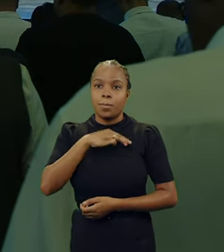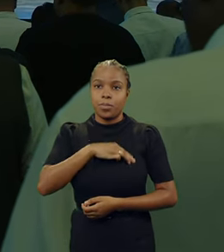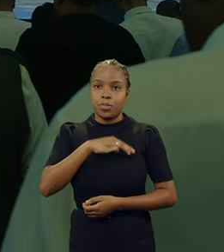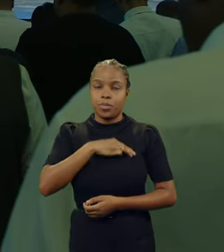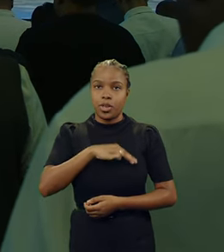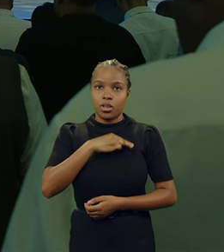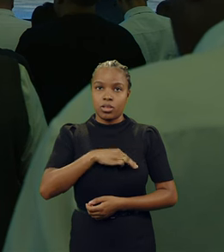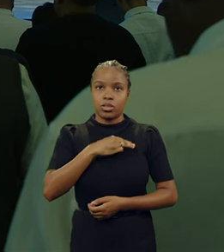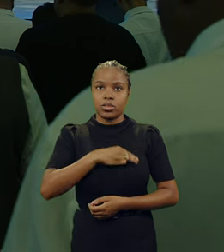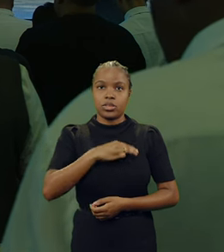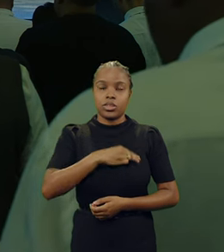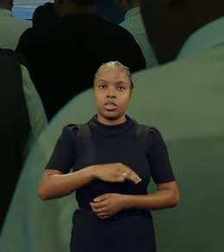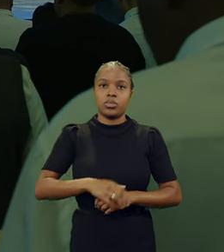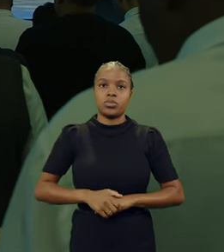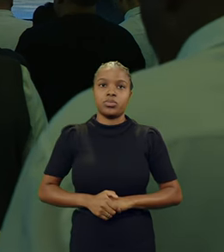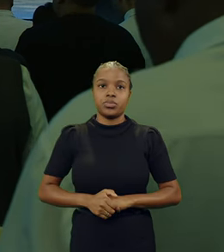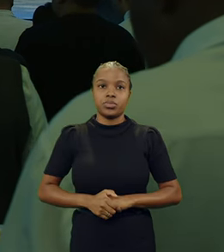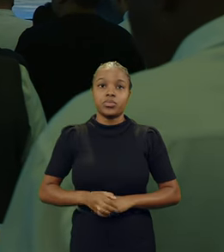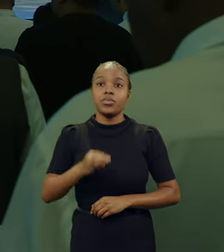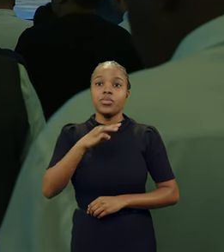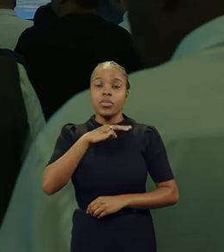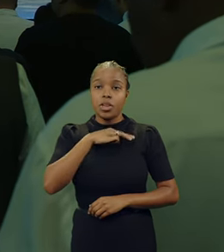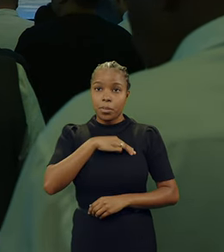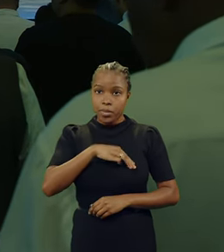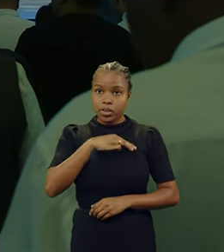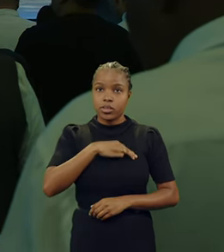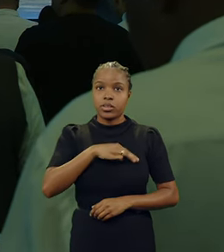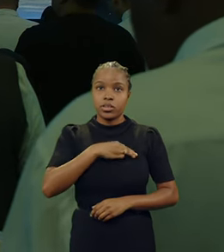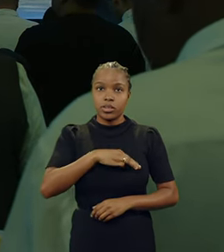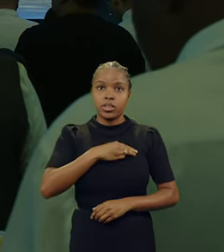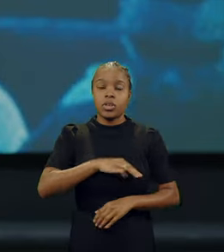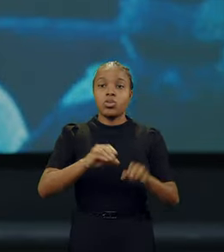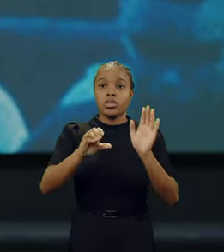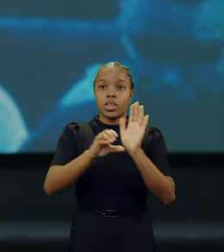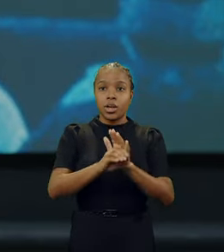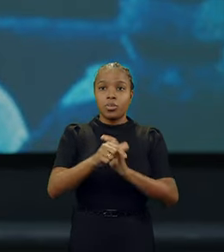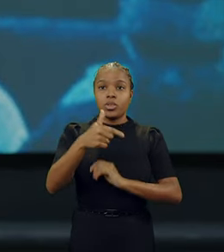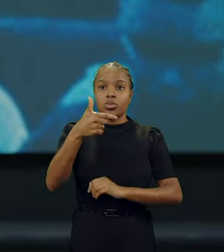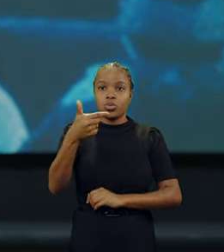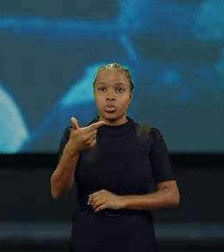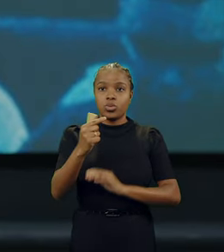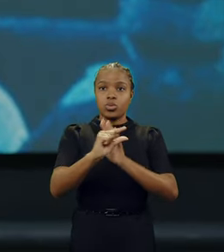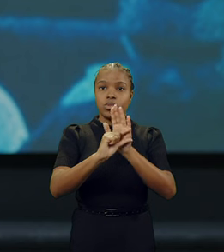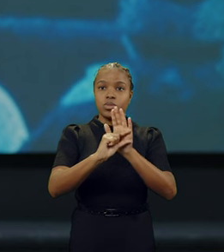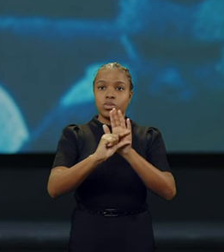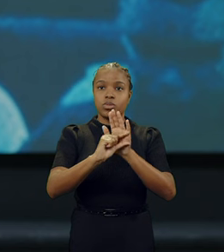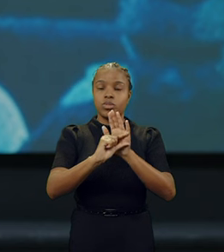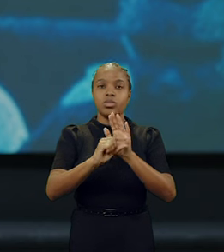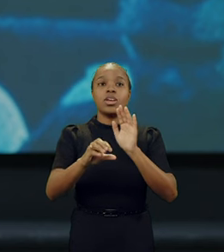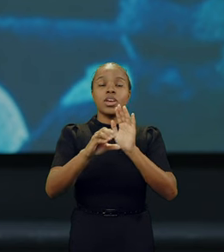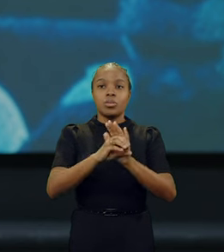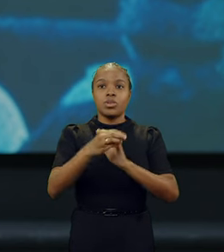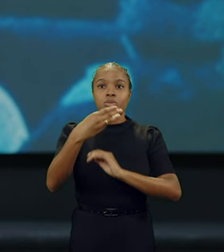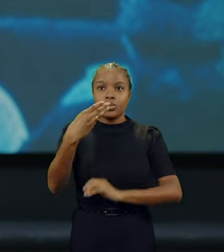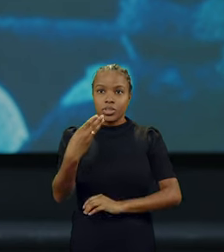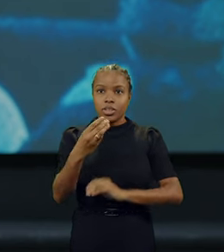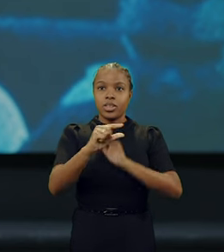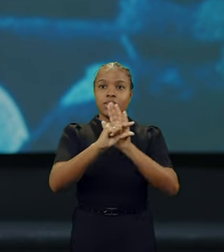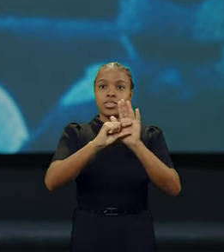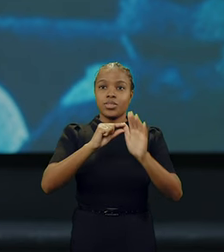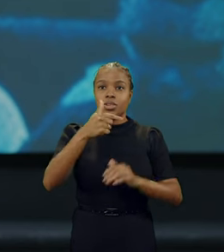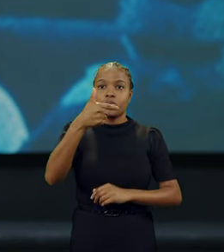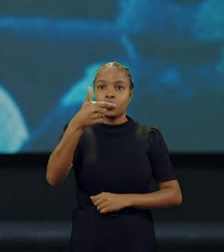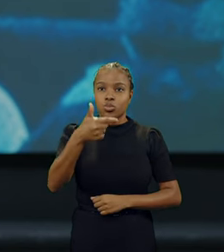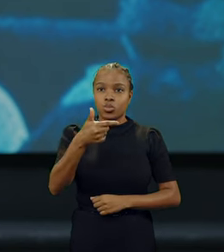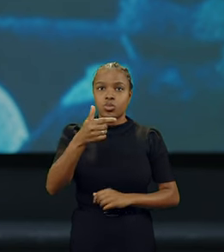Evangelho de Jesus escrito por Mateus, capítulo 3, versículo de número 2.